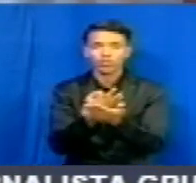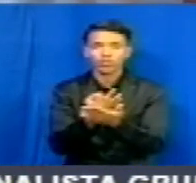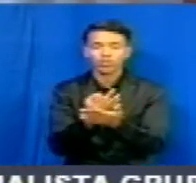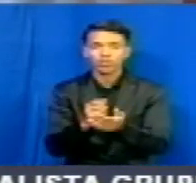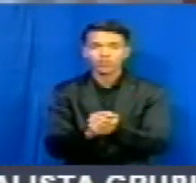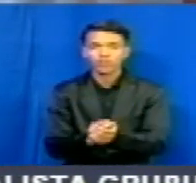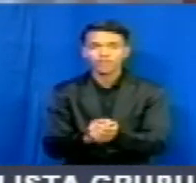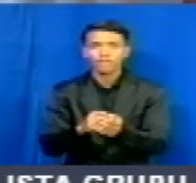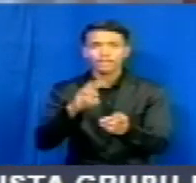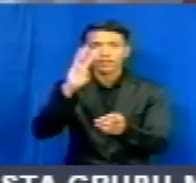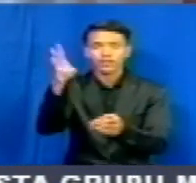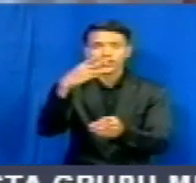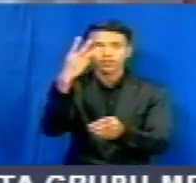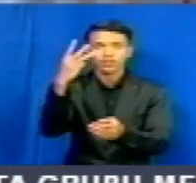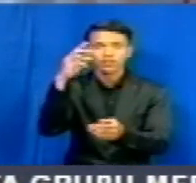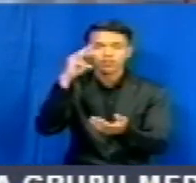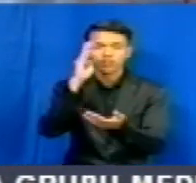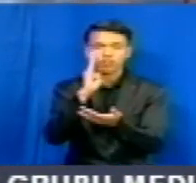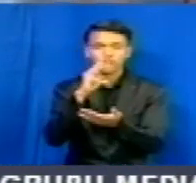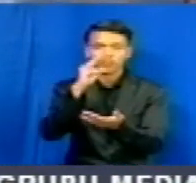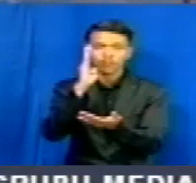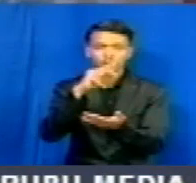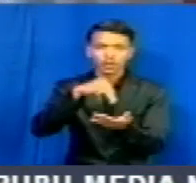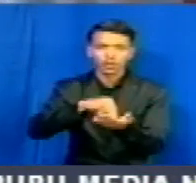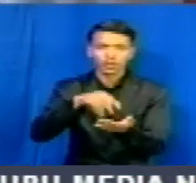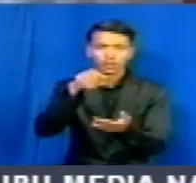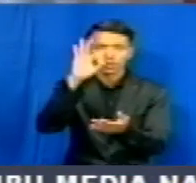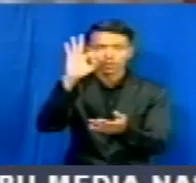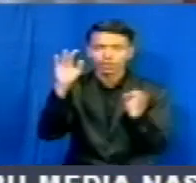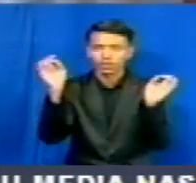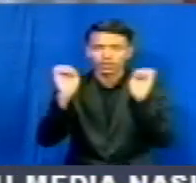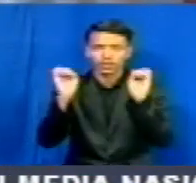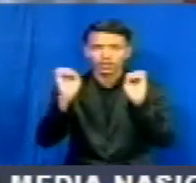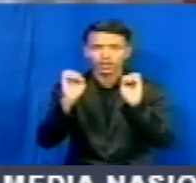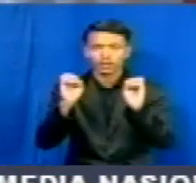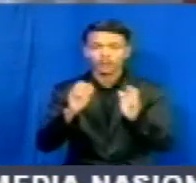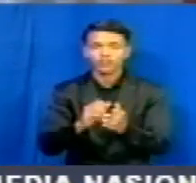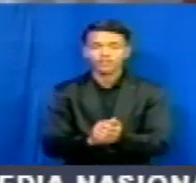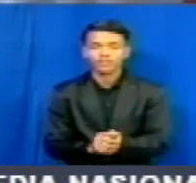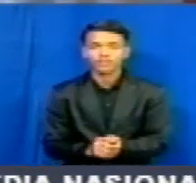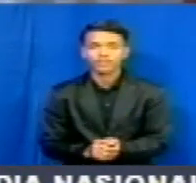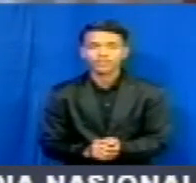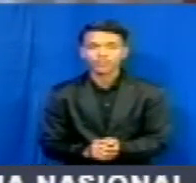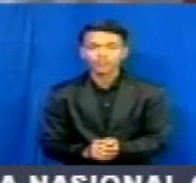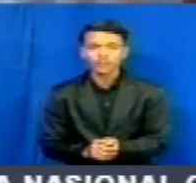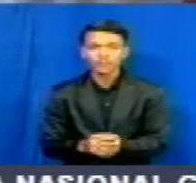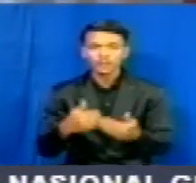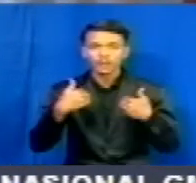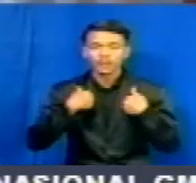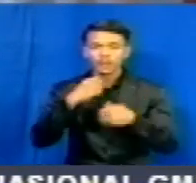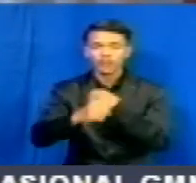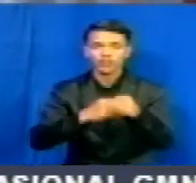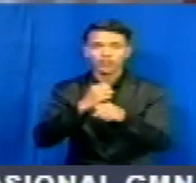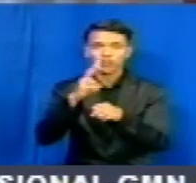adicional 16 milhões ponto 9 la iha ne ne coson la ya